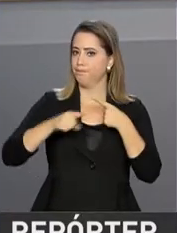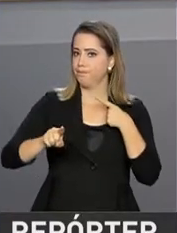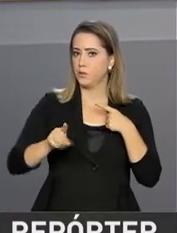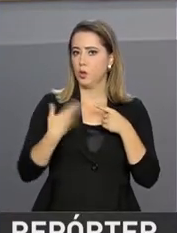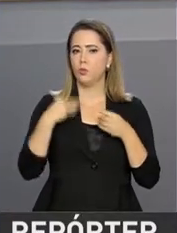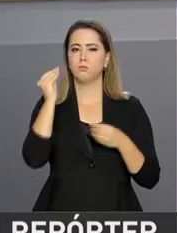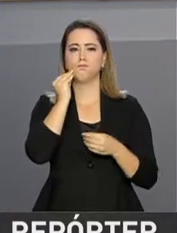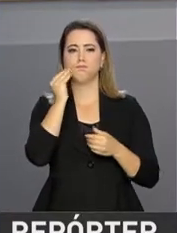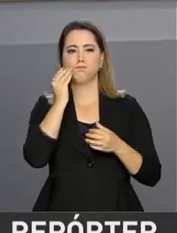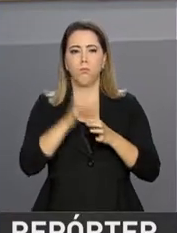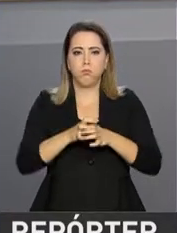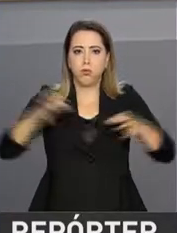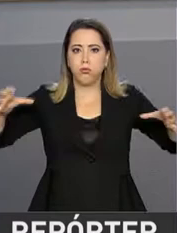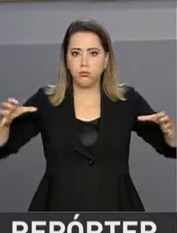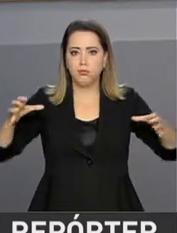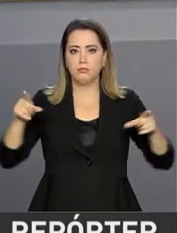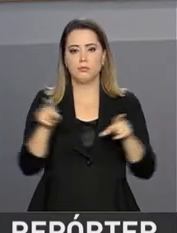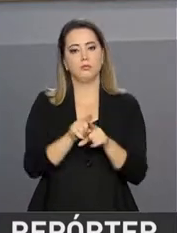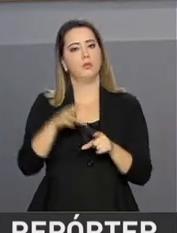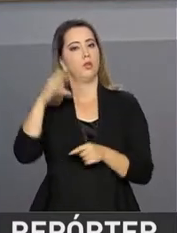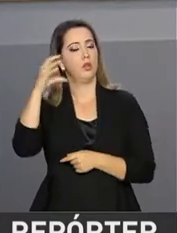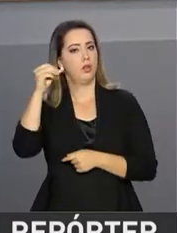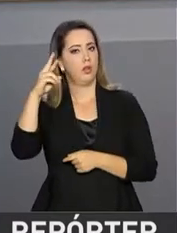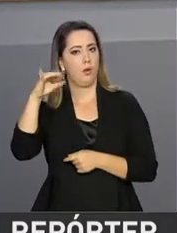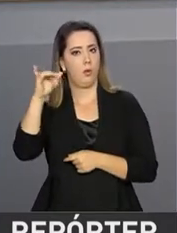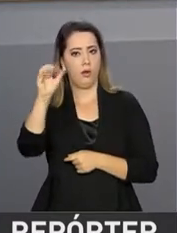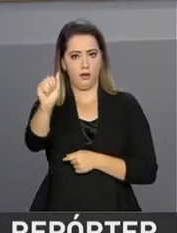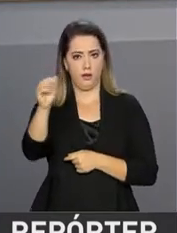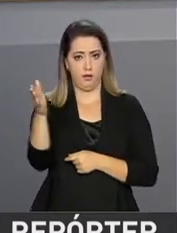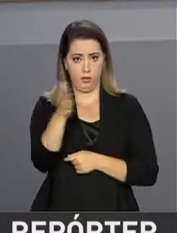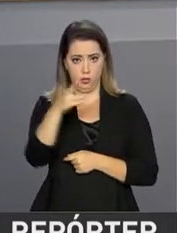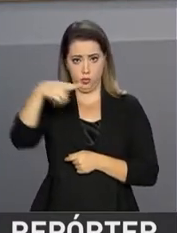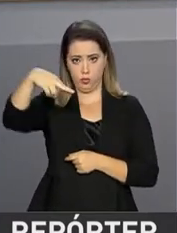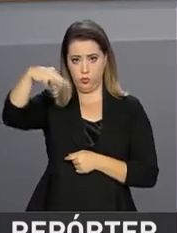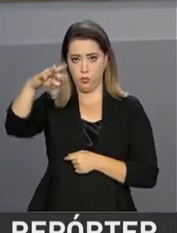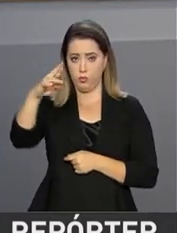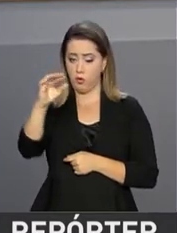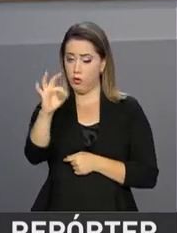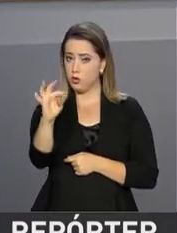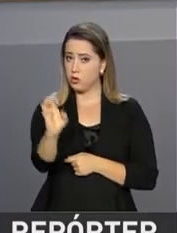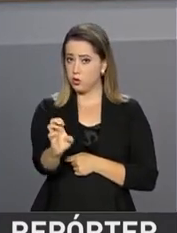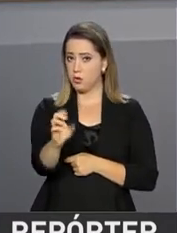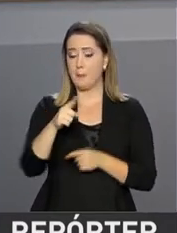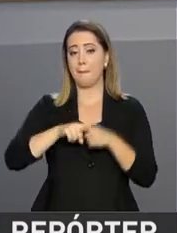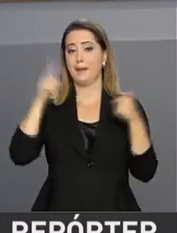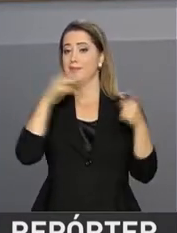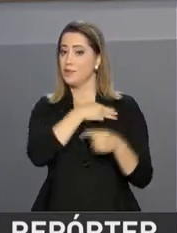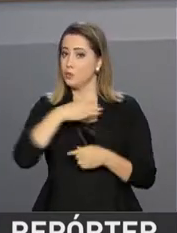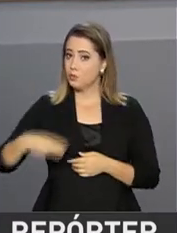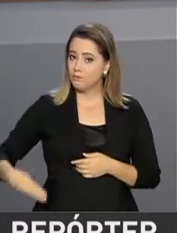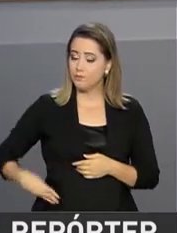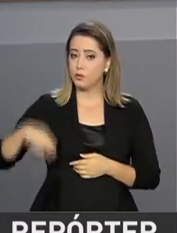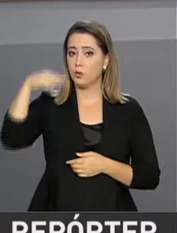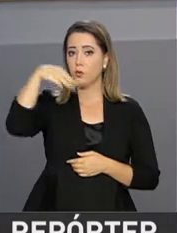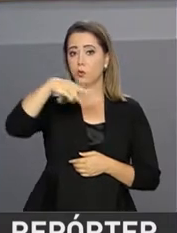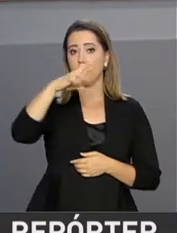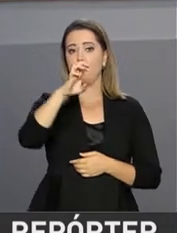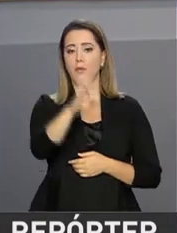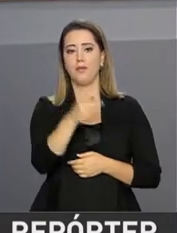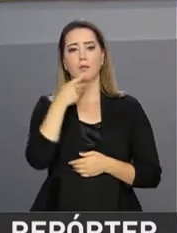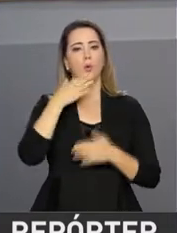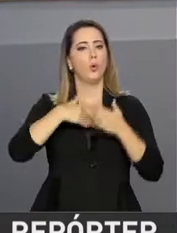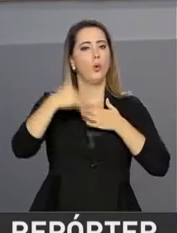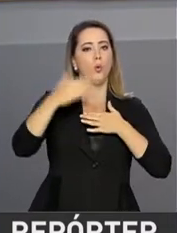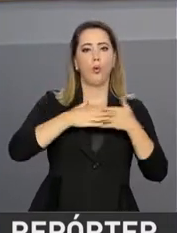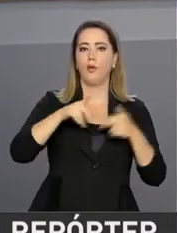nucleares da coréia do norte mas segundo ministro das relações exteriores do brasil aloísio nunes qualquer decisão